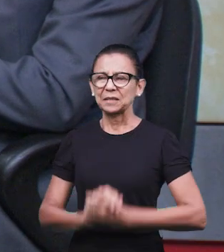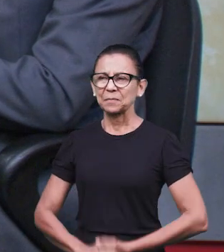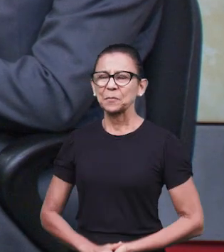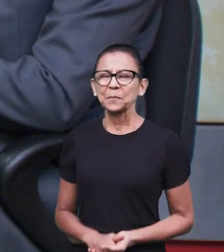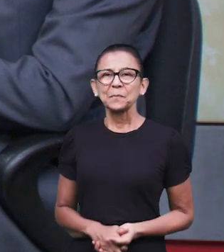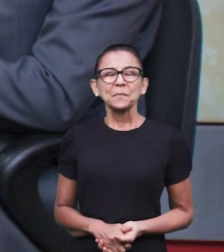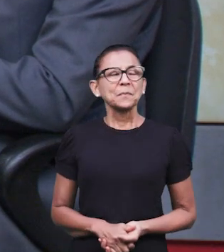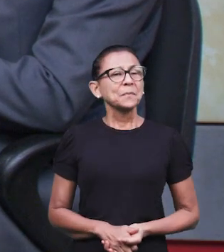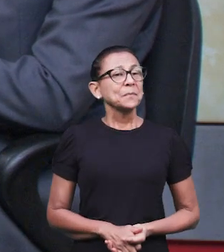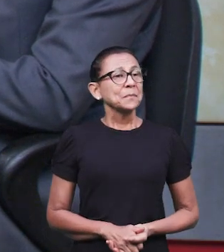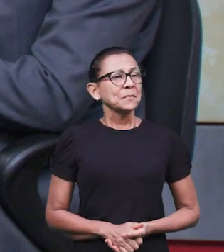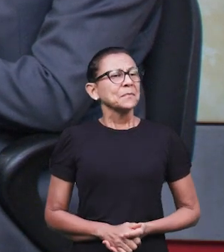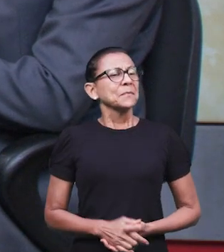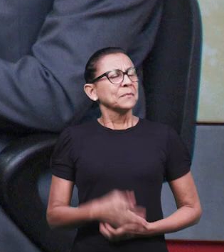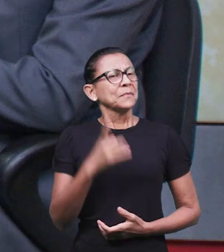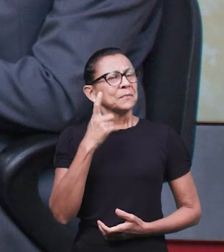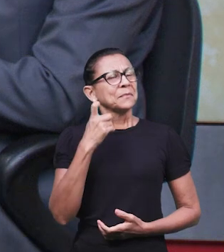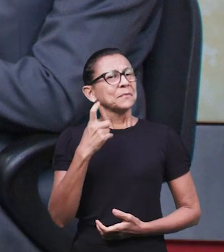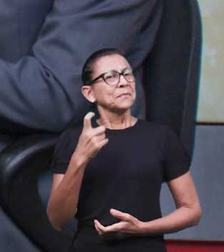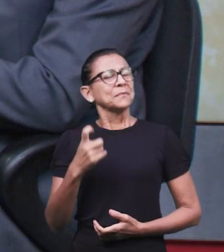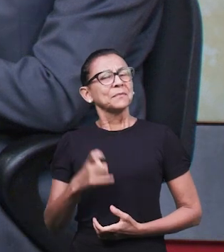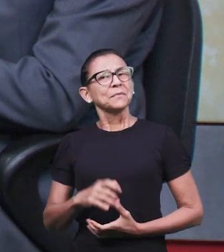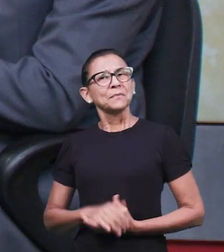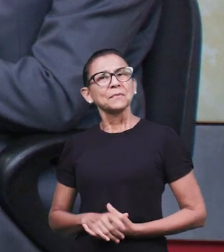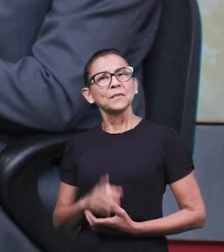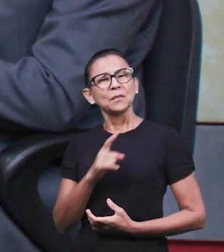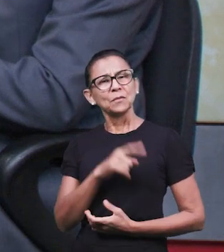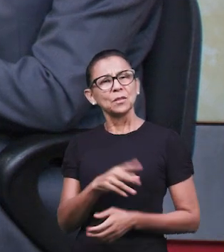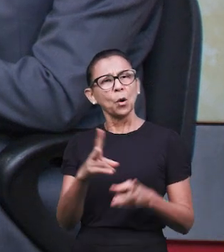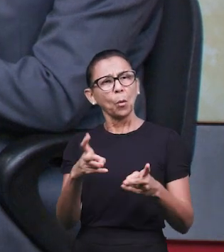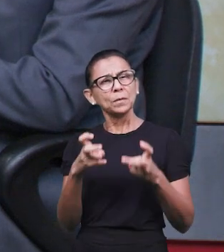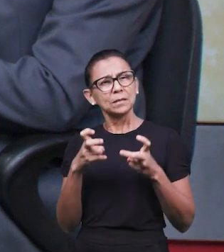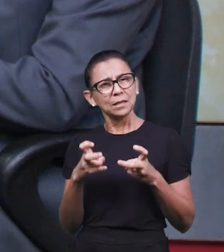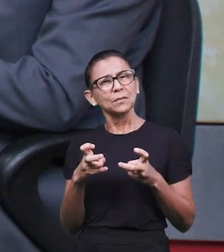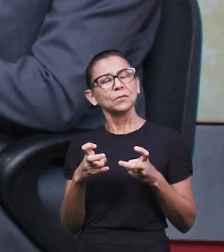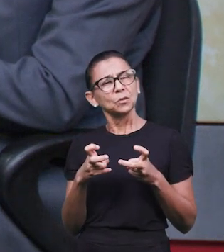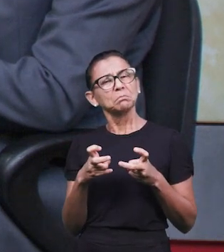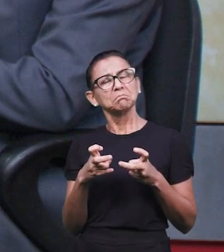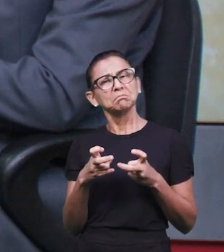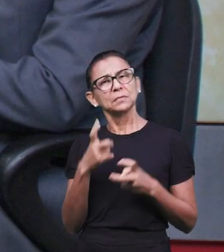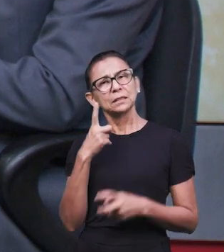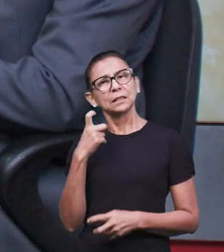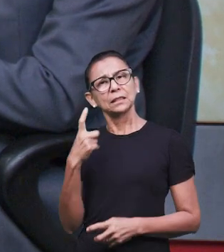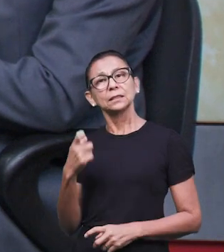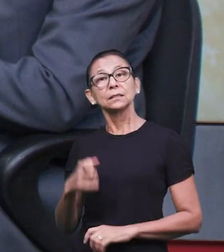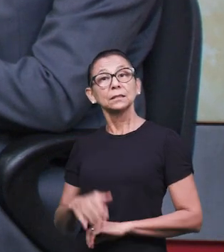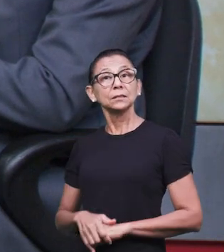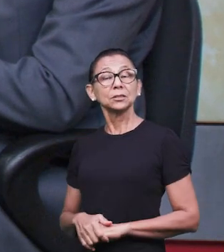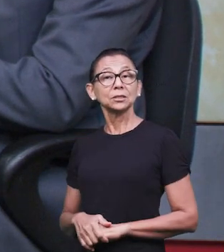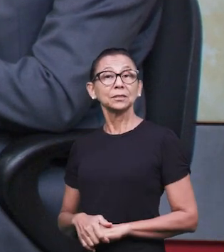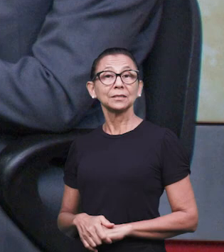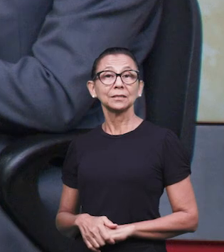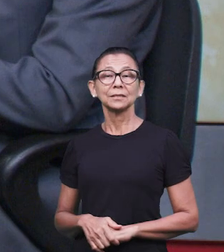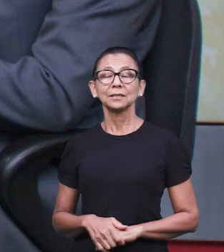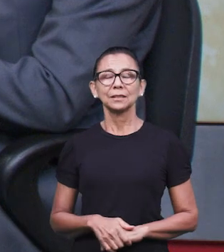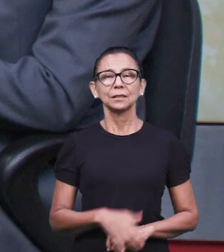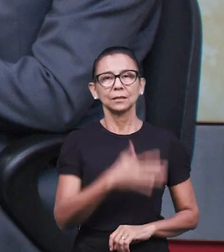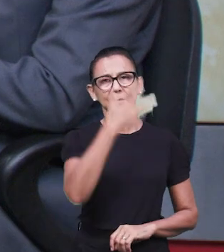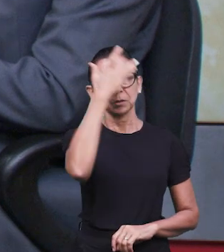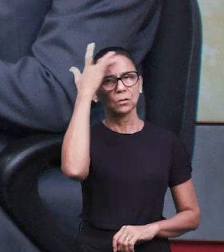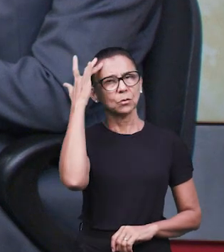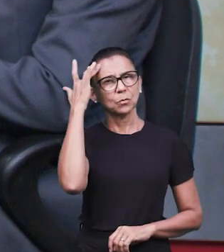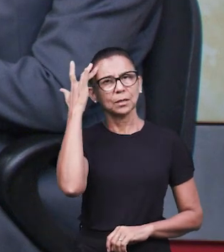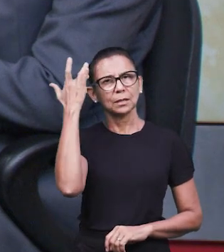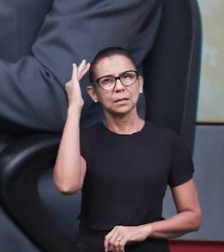percepção que, embora a gente viva no dia a dia, né, mas assim, é interessante as pessoas